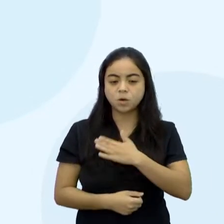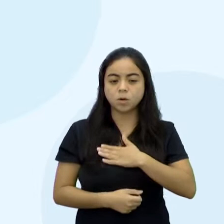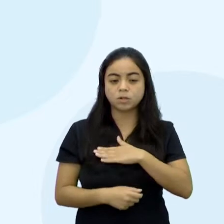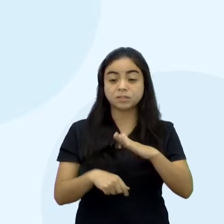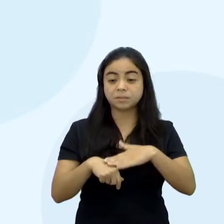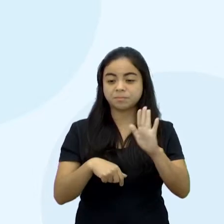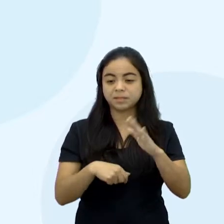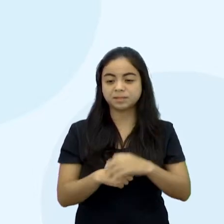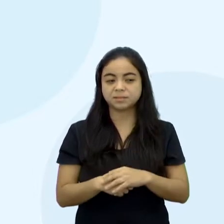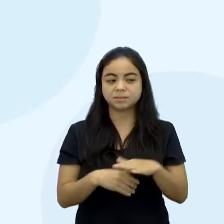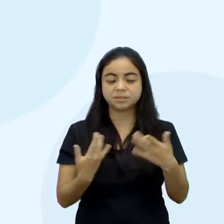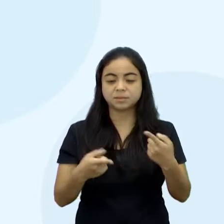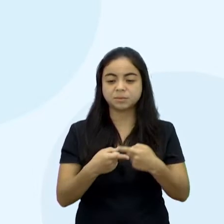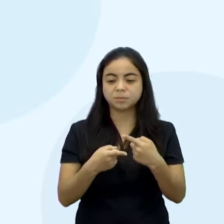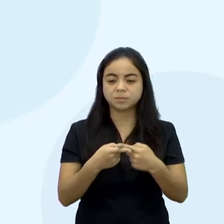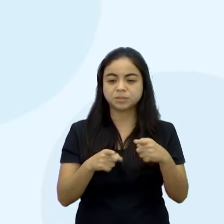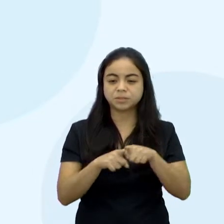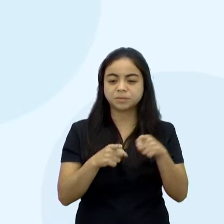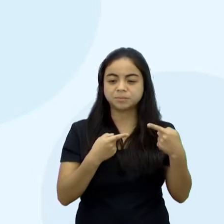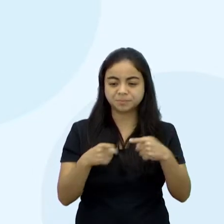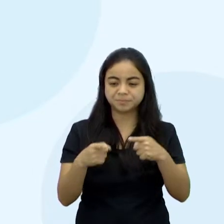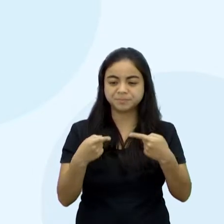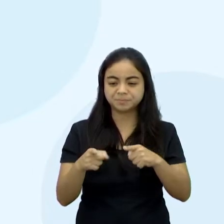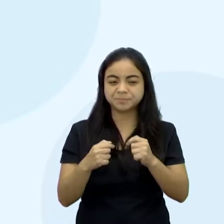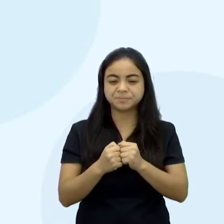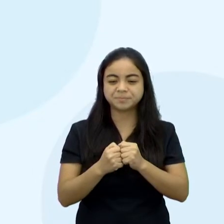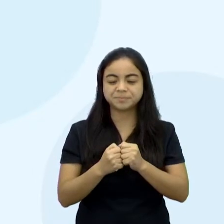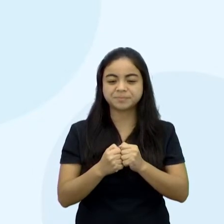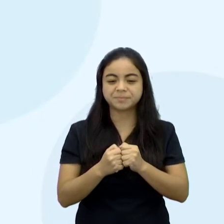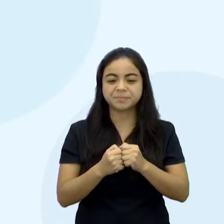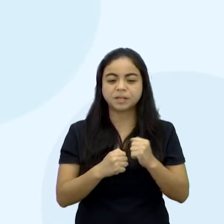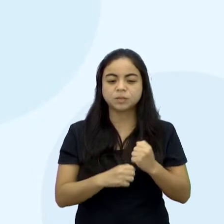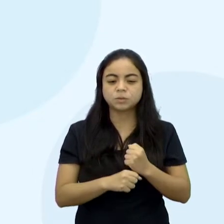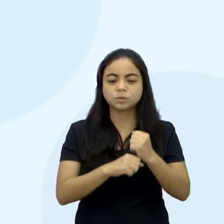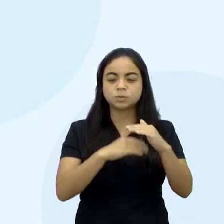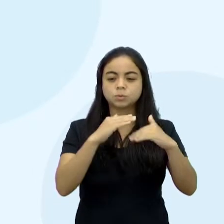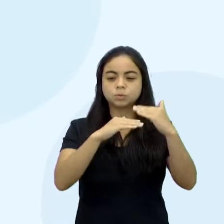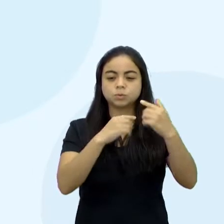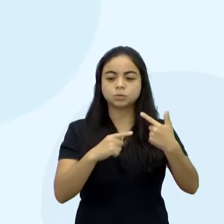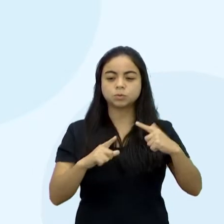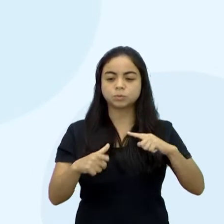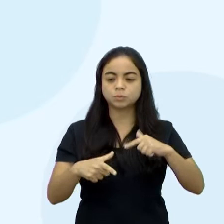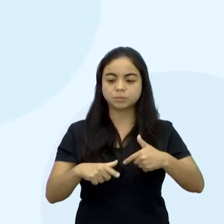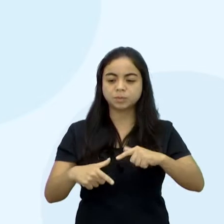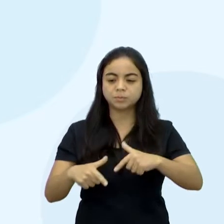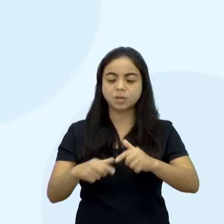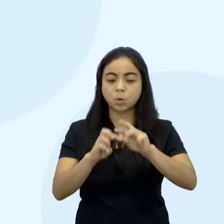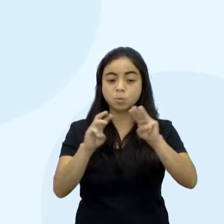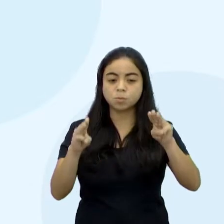que a gente teve essa provocação, essa necessidade de construir um meme,